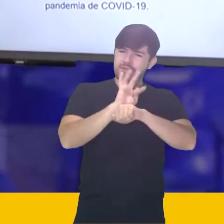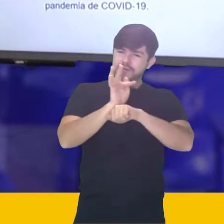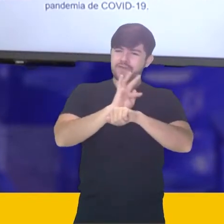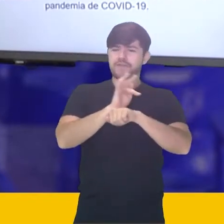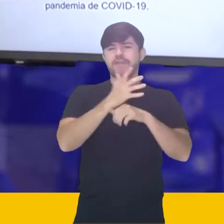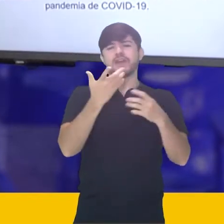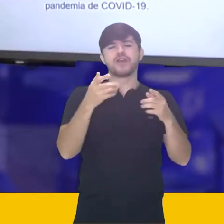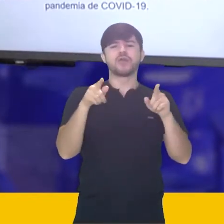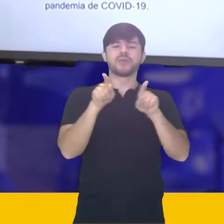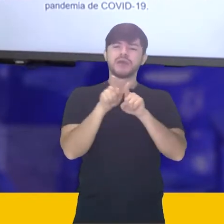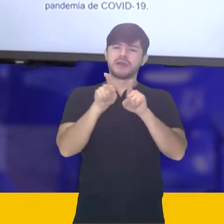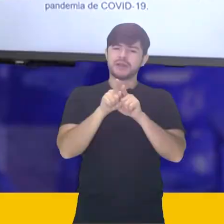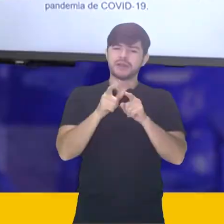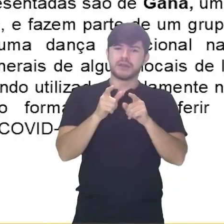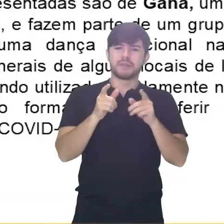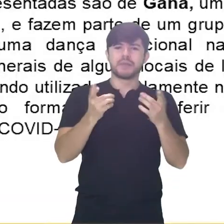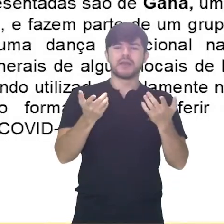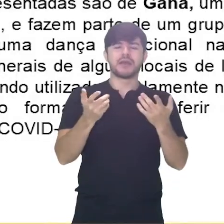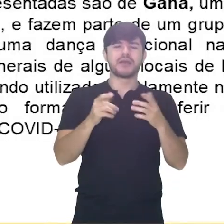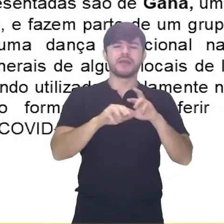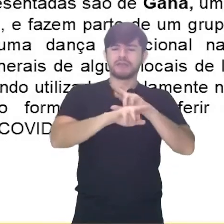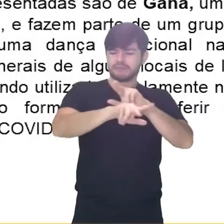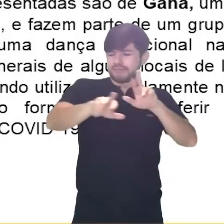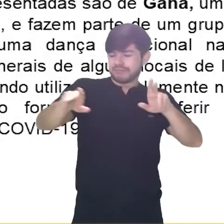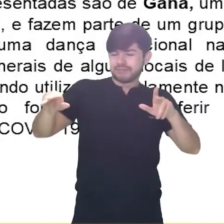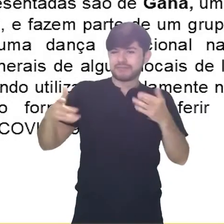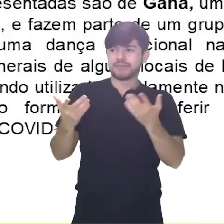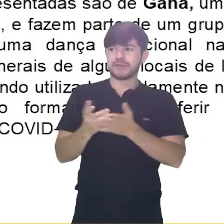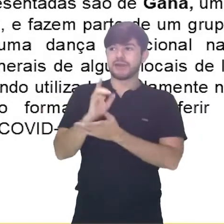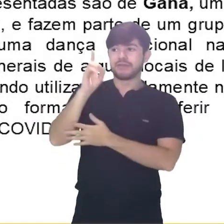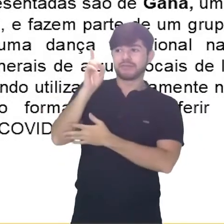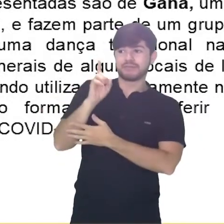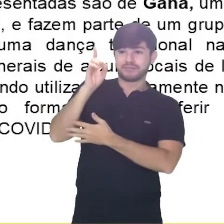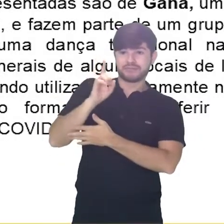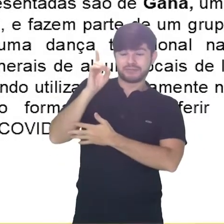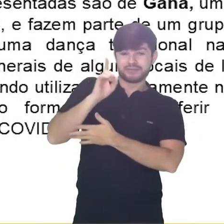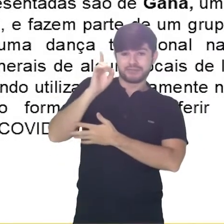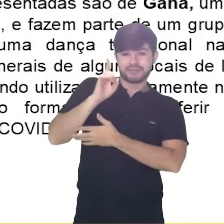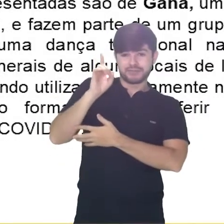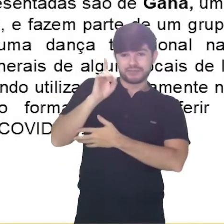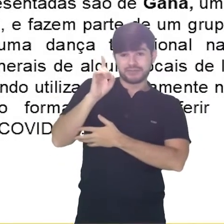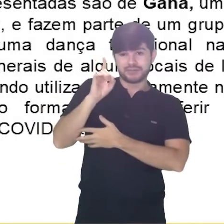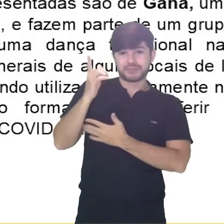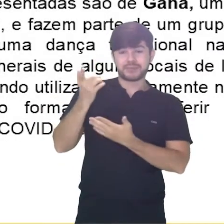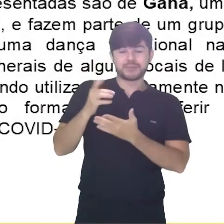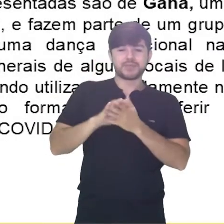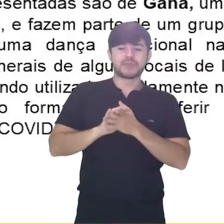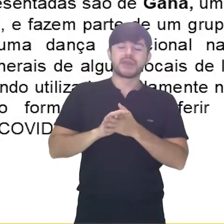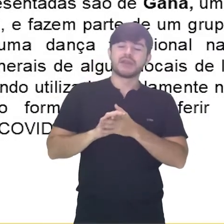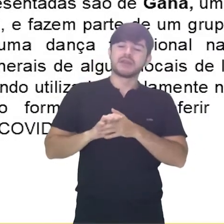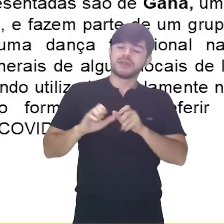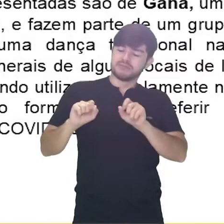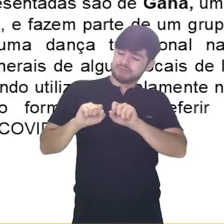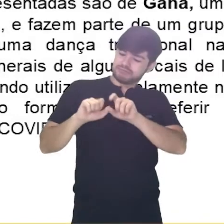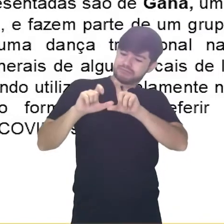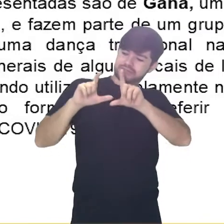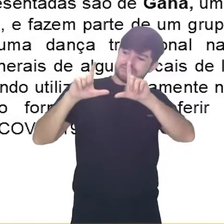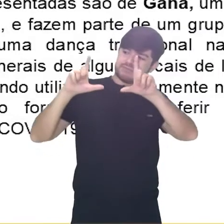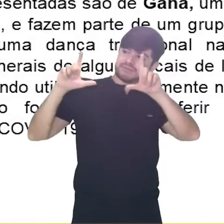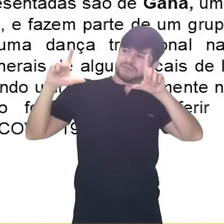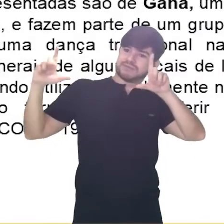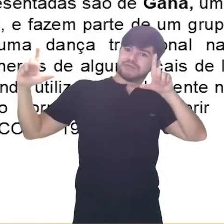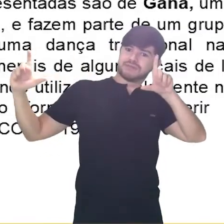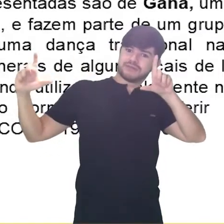daqui que a gente pode ver nessa imagem, é um outdoor numa cidade no interior de Minas Gerais, né?